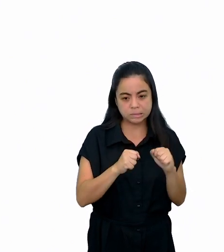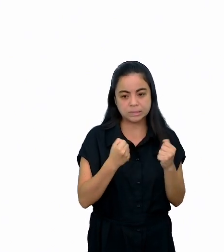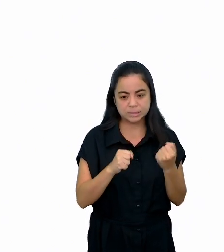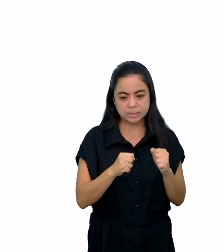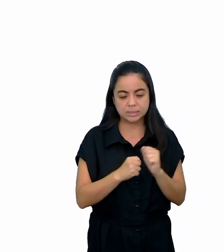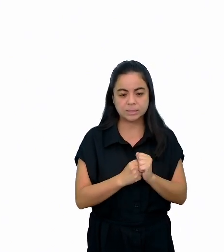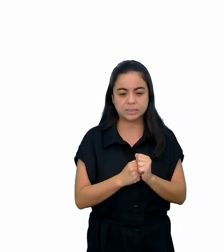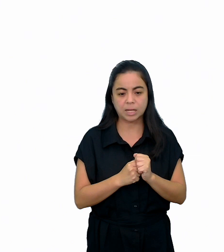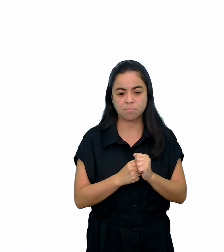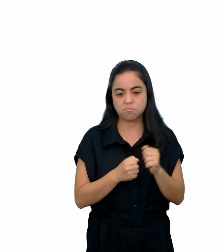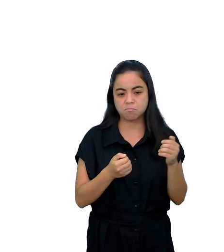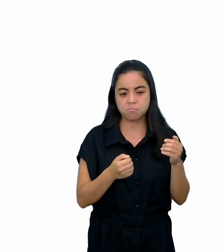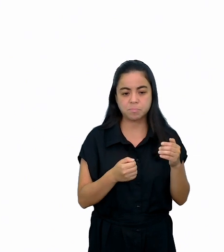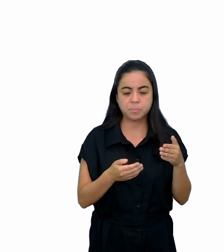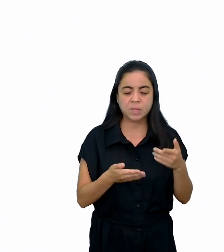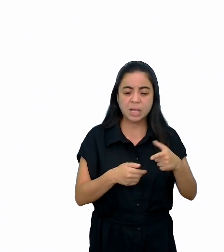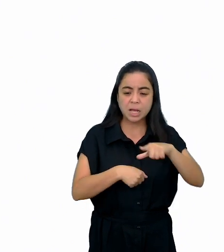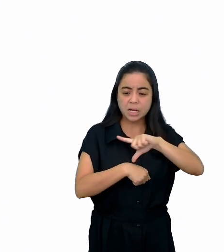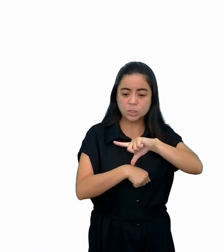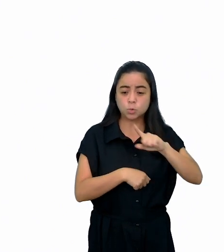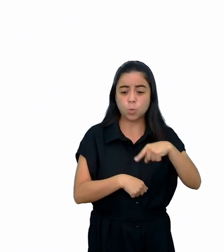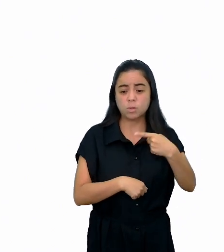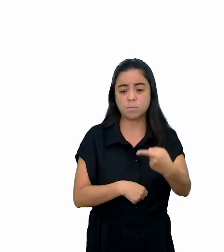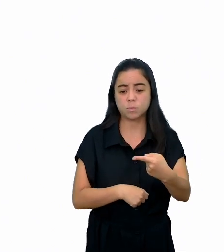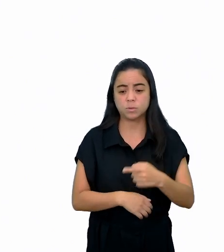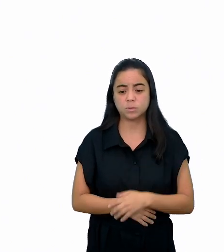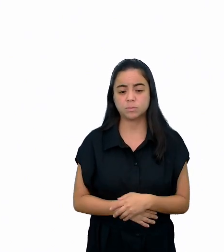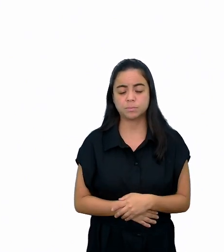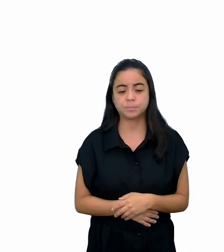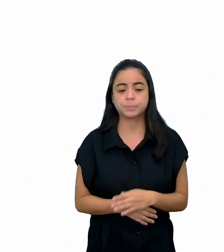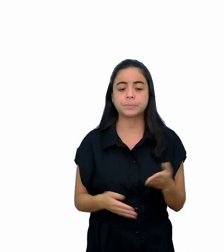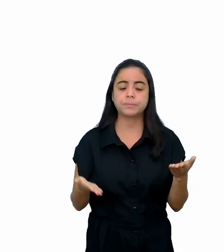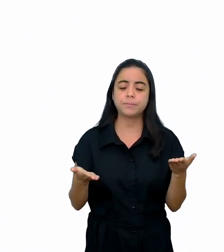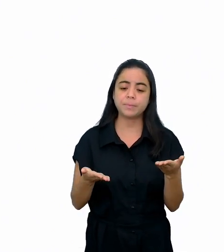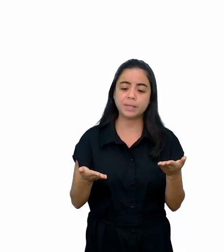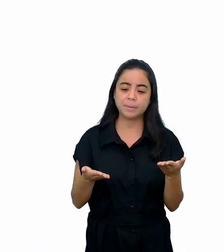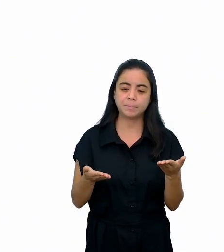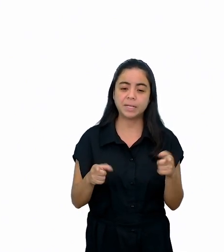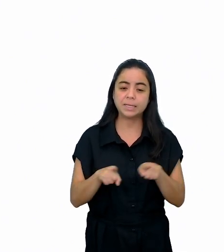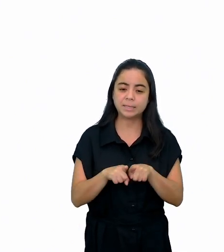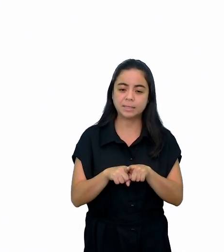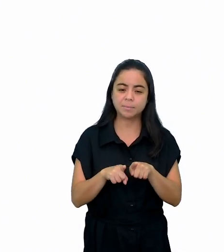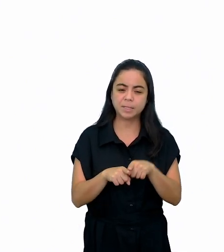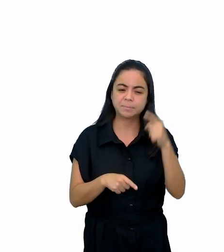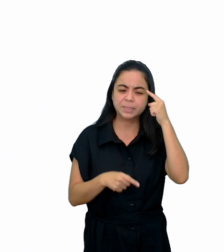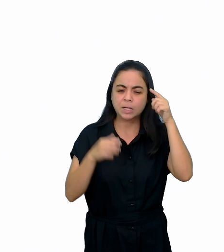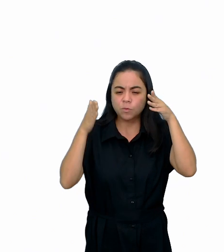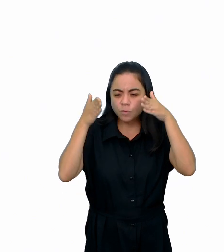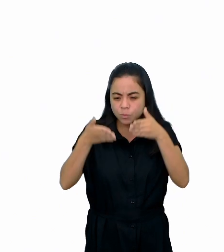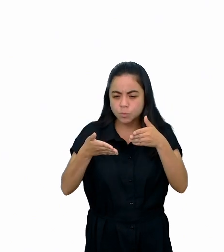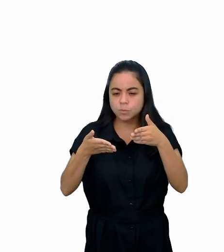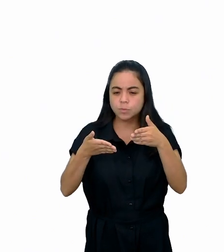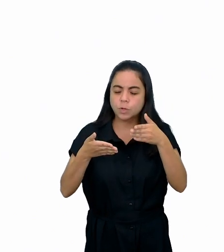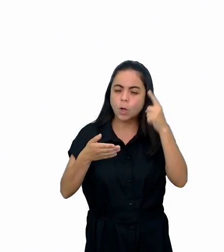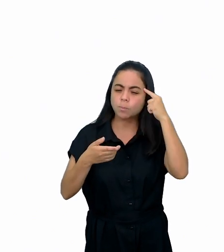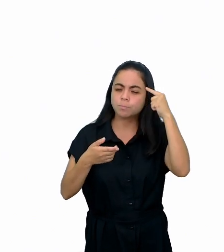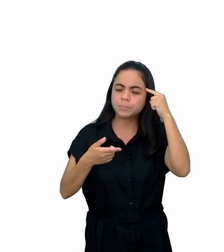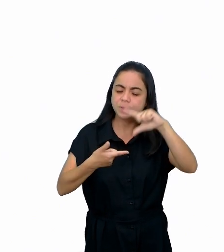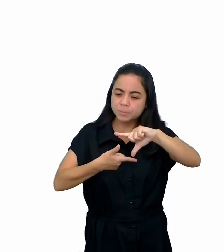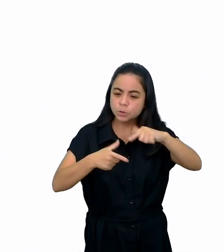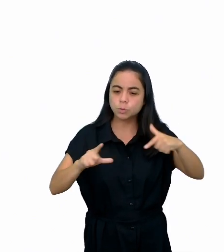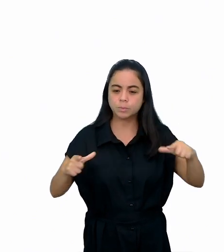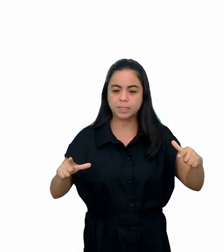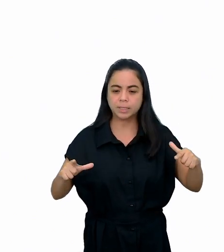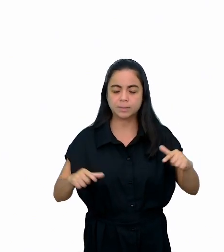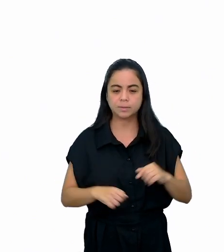ou depois, né? E com o nosso foco esteve no pensamento geométrico, né? Então,